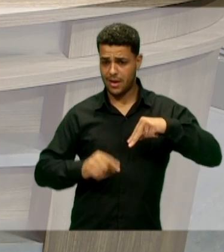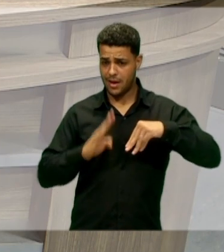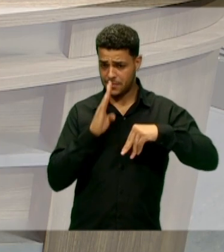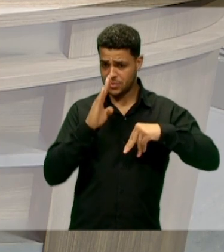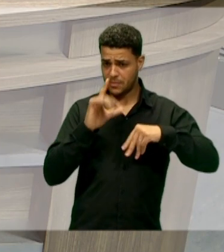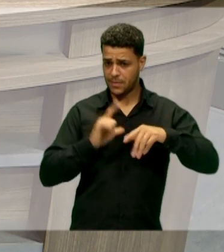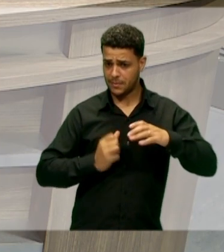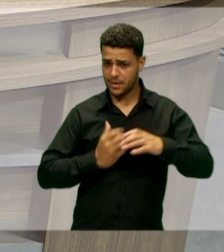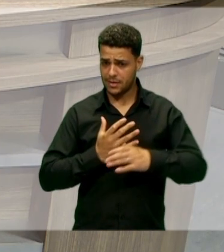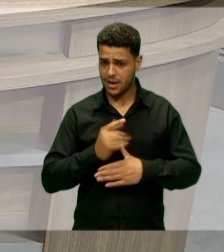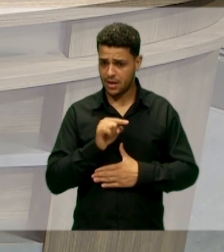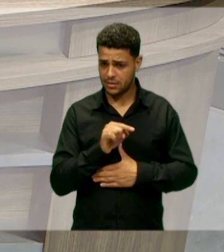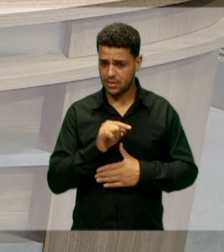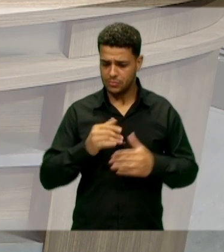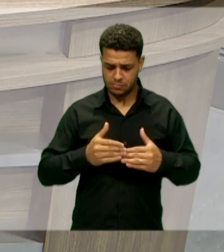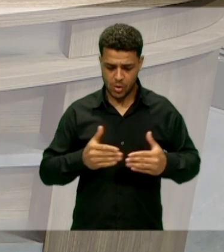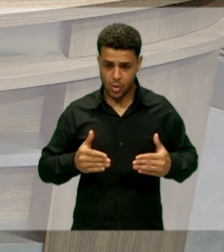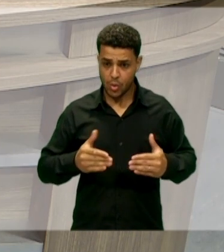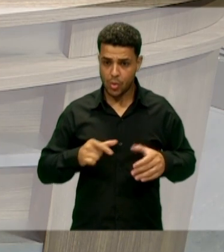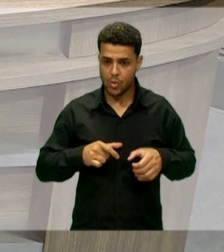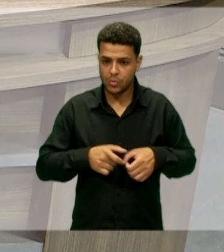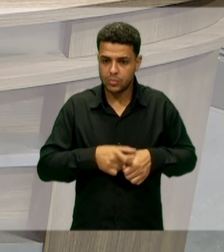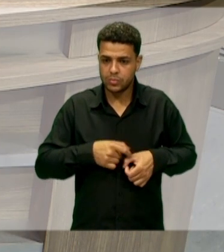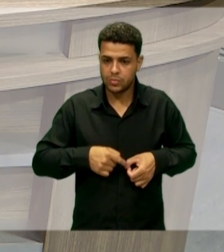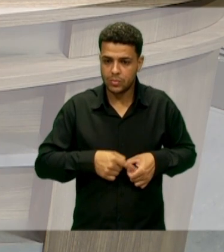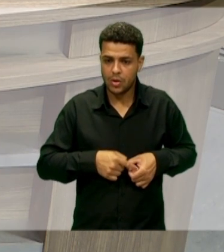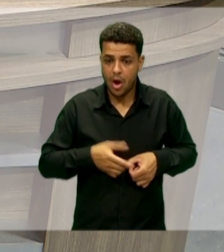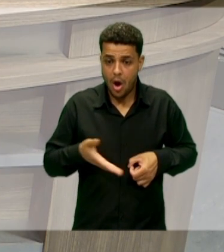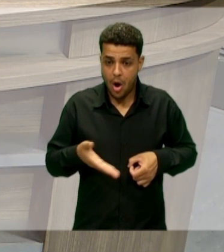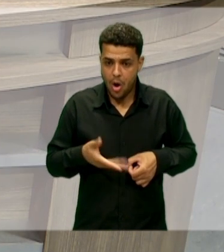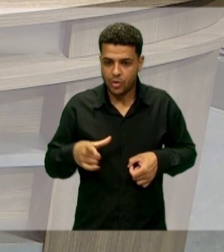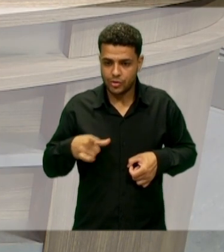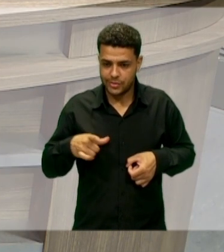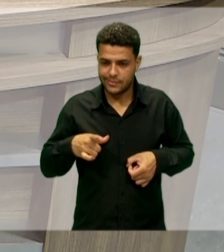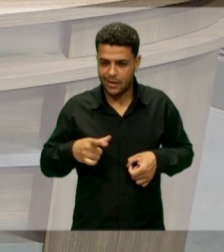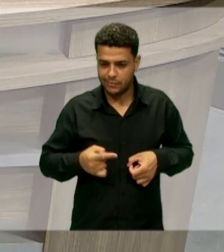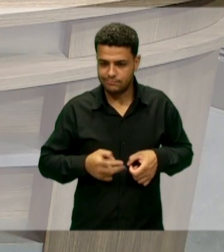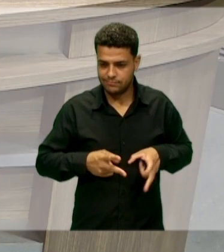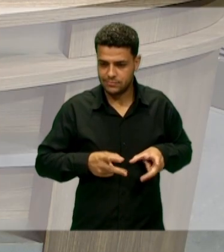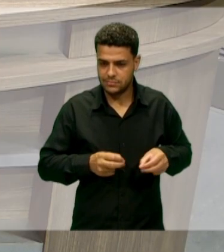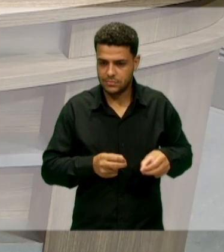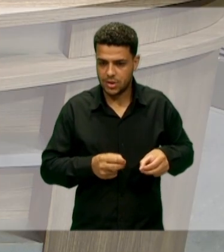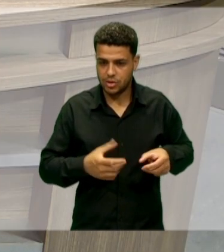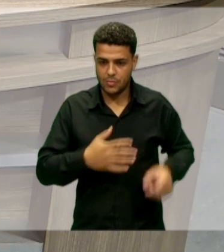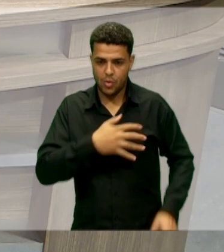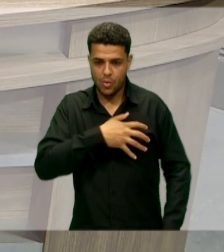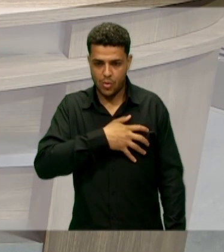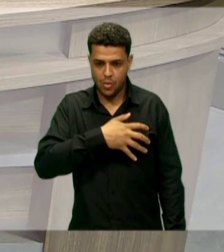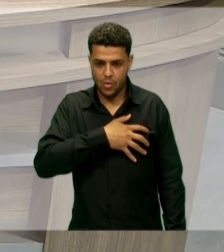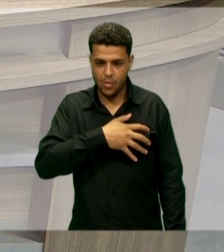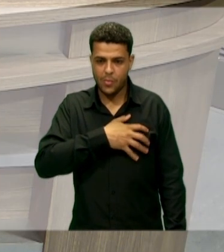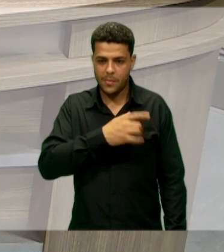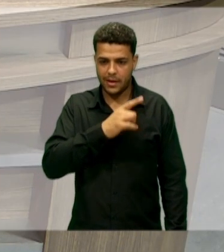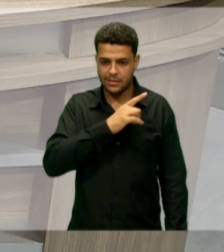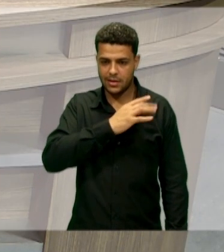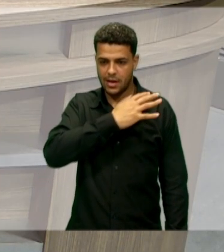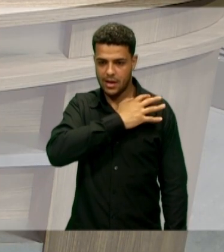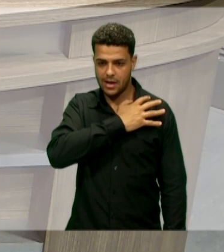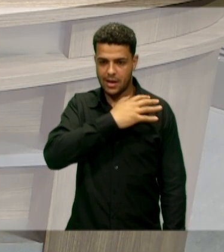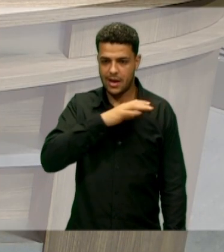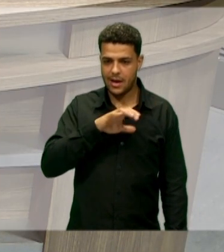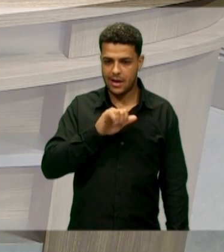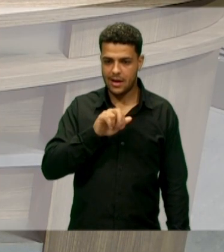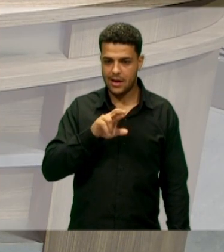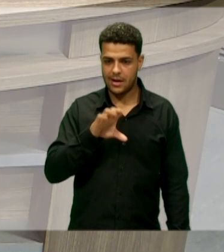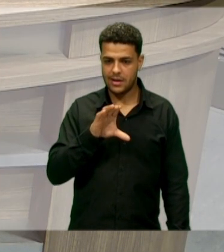para que ele surja. Aí surgiu o câncer. Hoje, existem alguns cânceres, por exemplo, câncer de pulmão, tem um tipo de câncer de pulmão, adenocarcinoma,